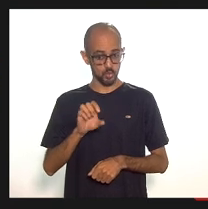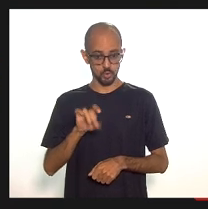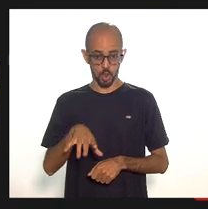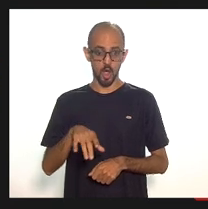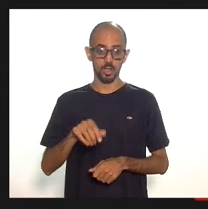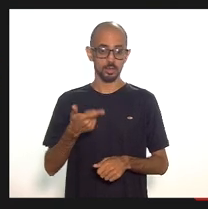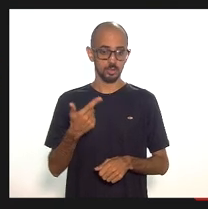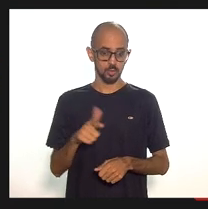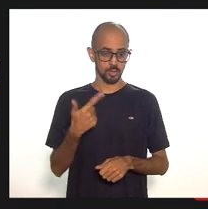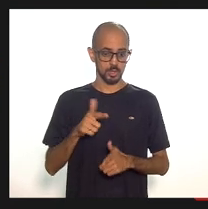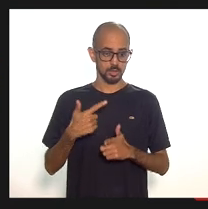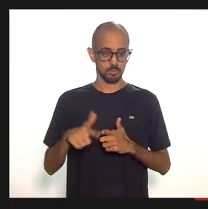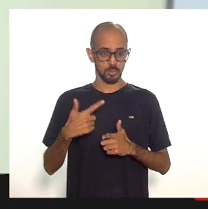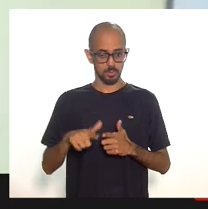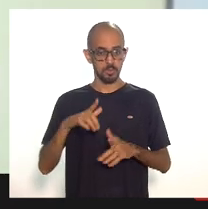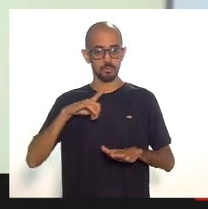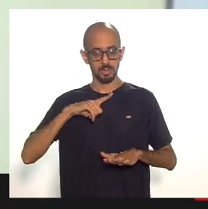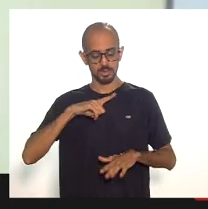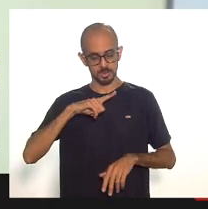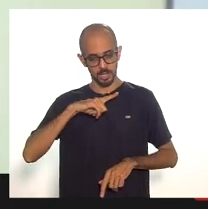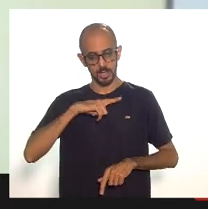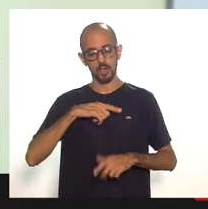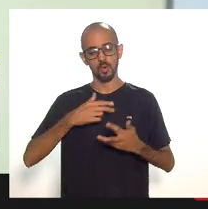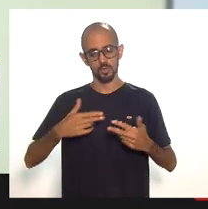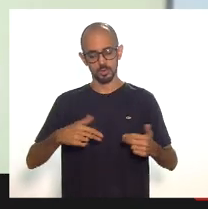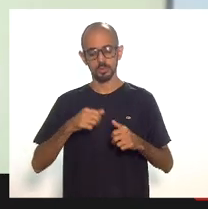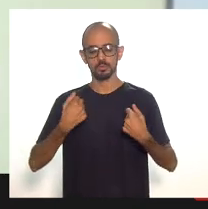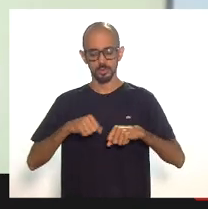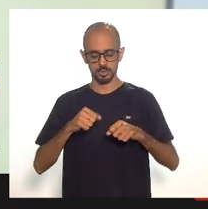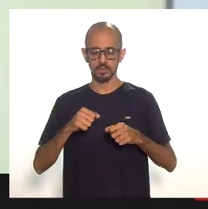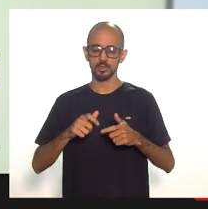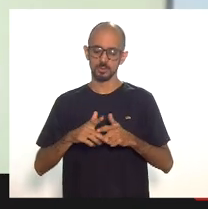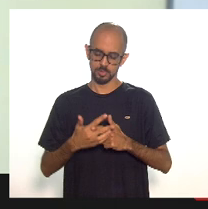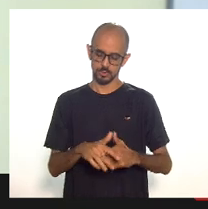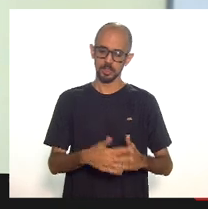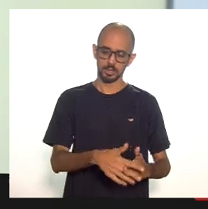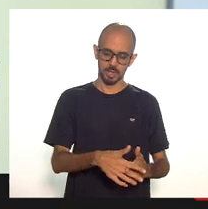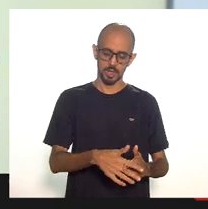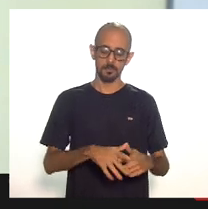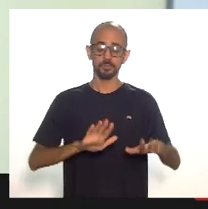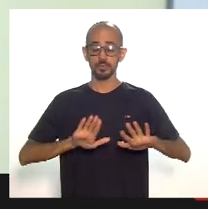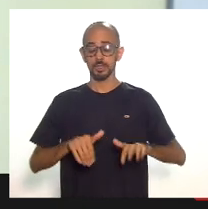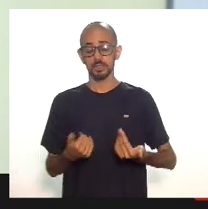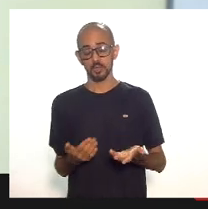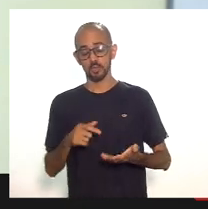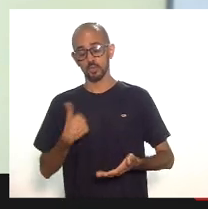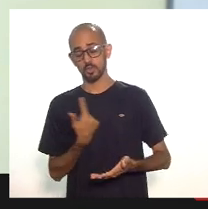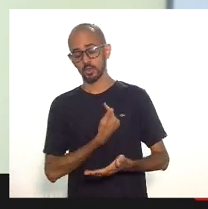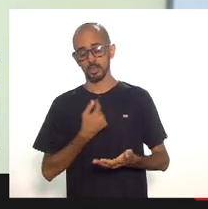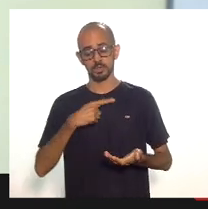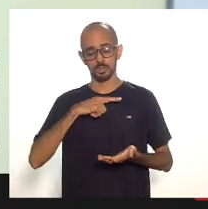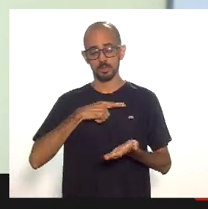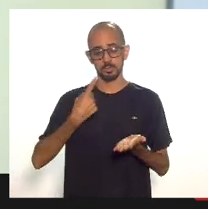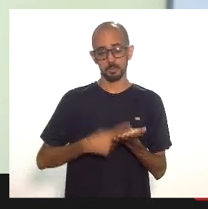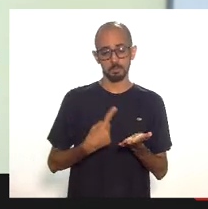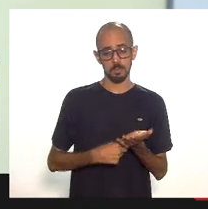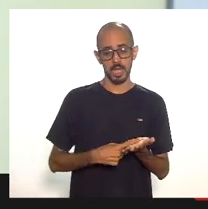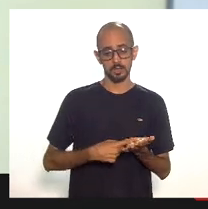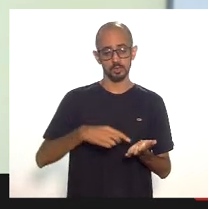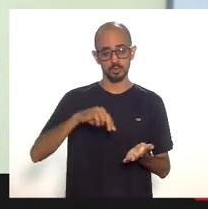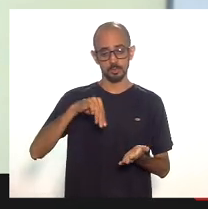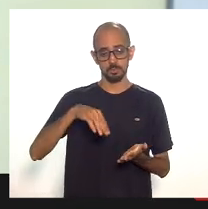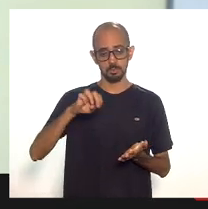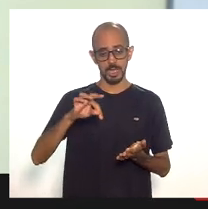coisas a serem feitas, e muitas coisas a serem feitas. Né? E nós temos hoje um pacto de metas com todas as